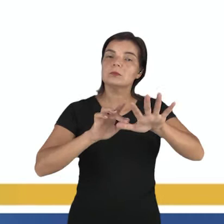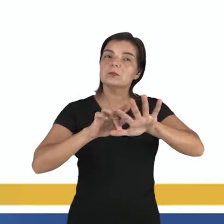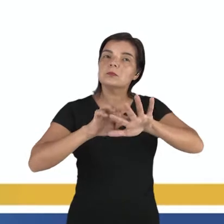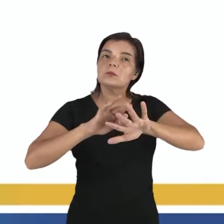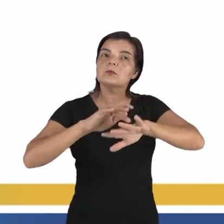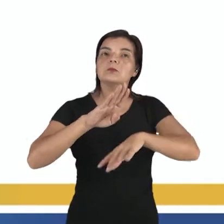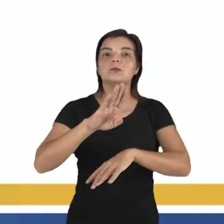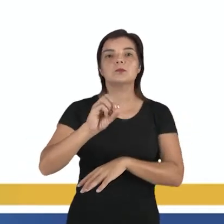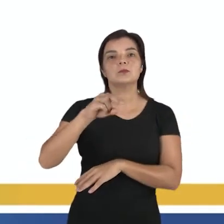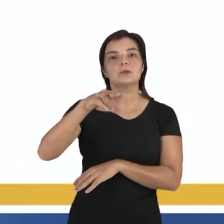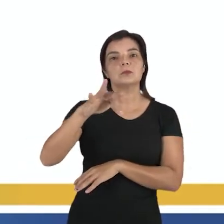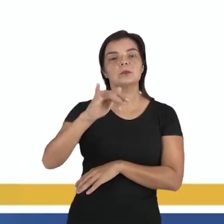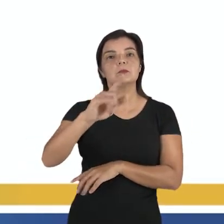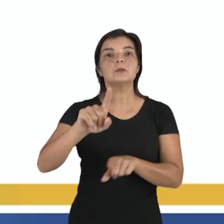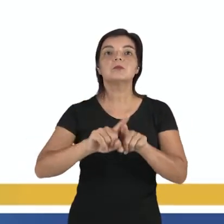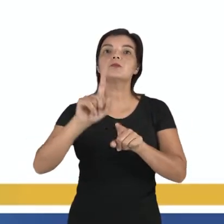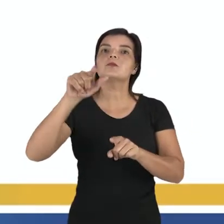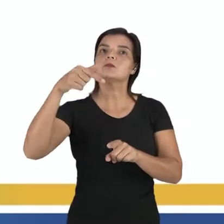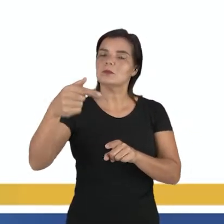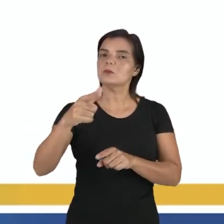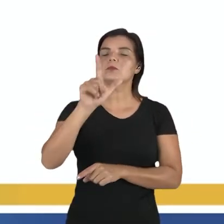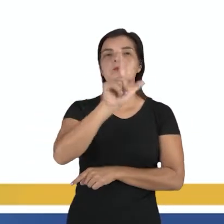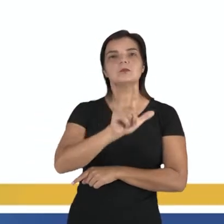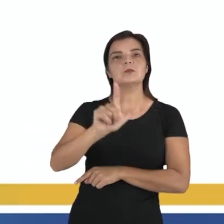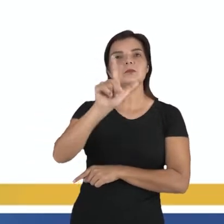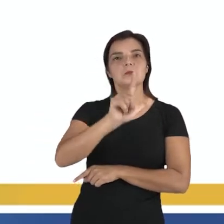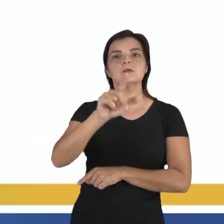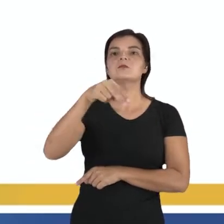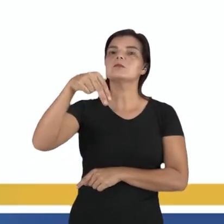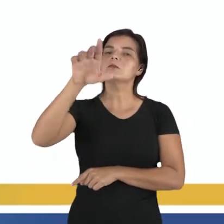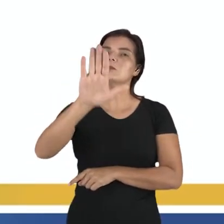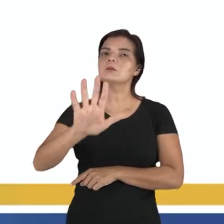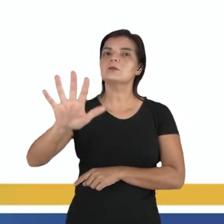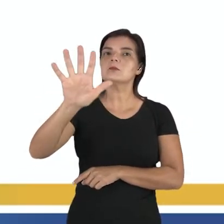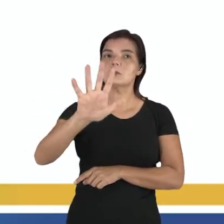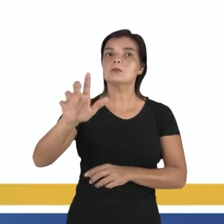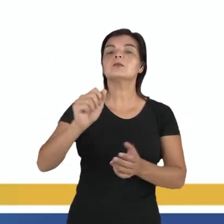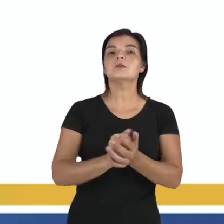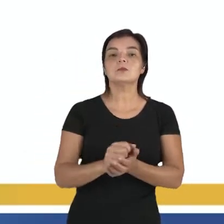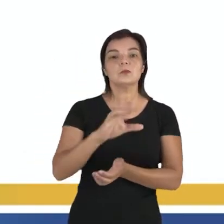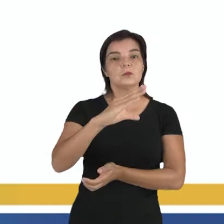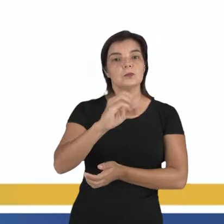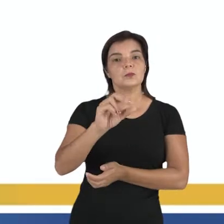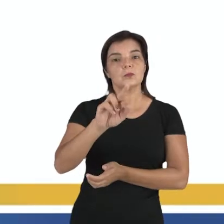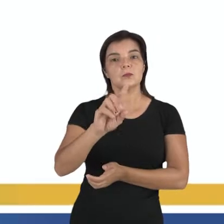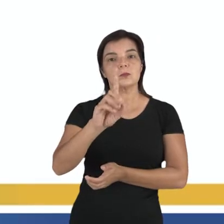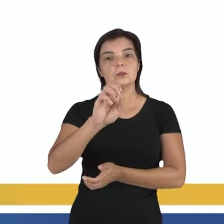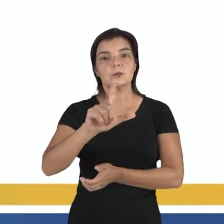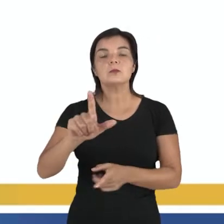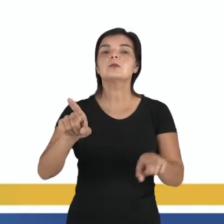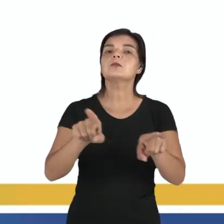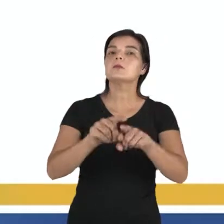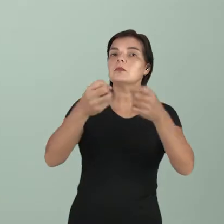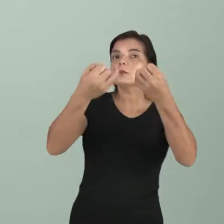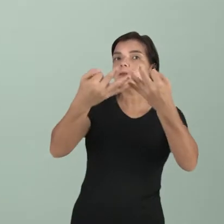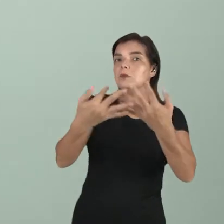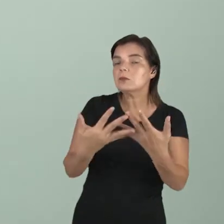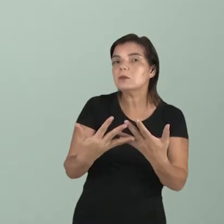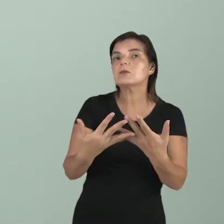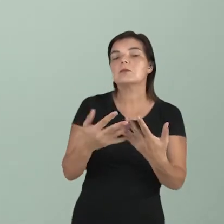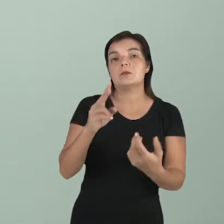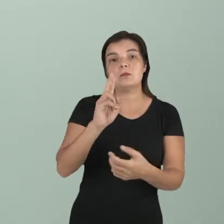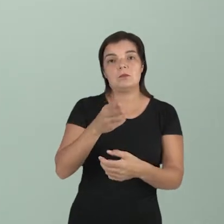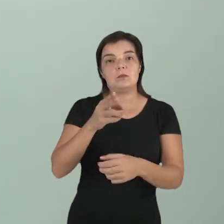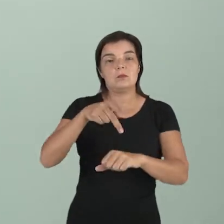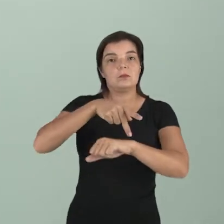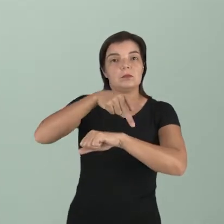como o Bumbá Meu Boi, Maracatu, Caboquinhos, Carnaval, Ciranda, Marujada, o Frevo, a